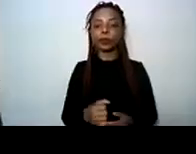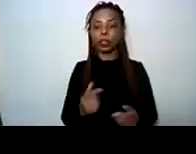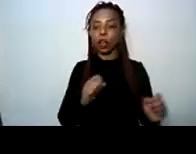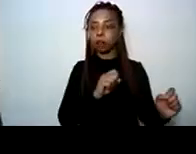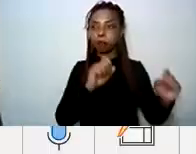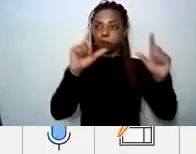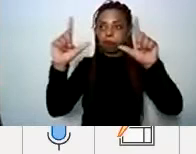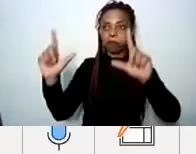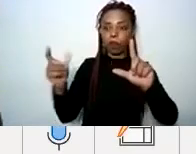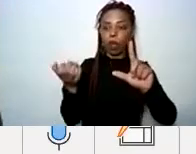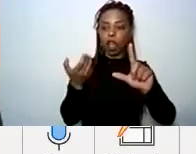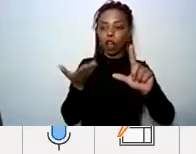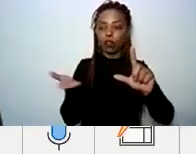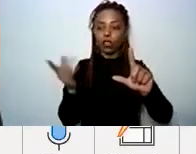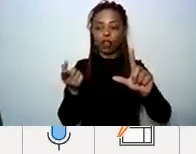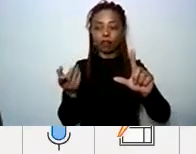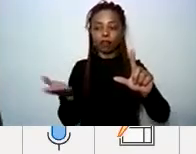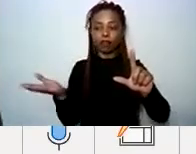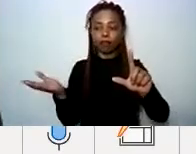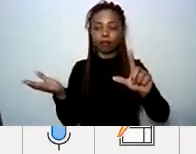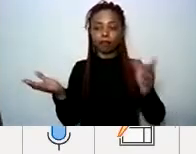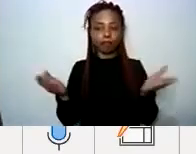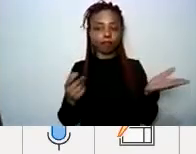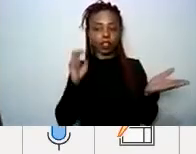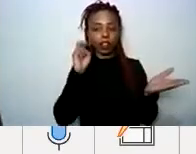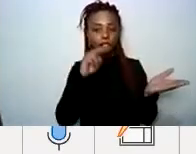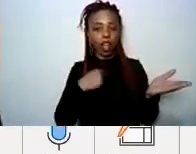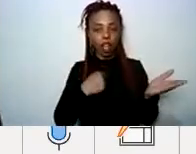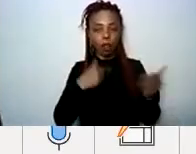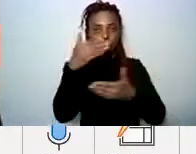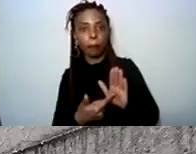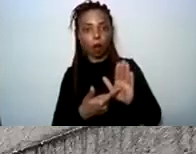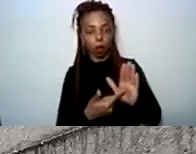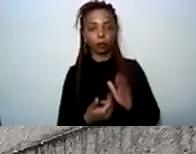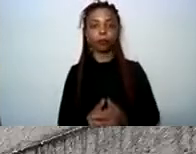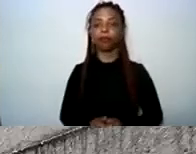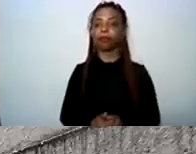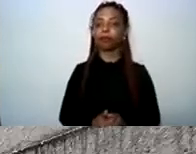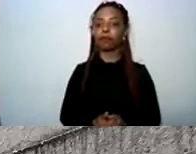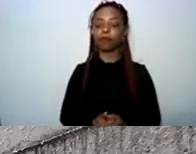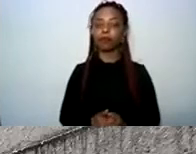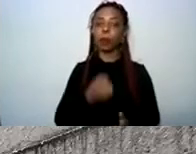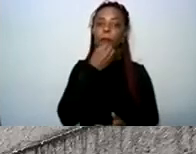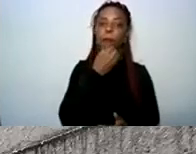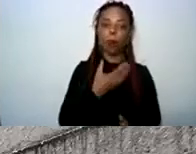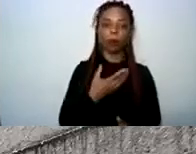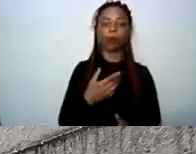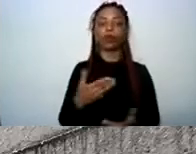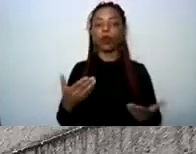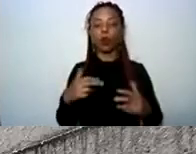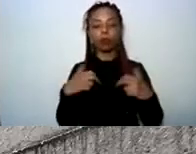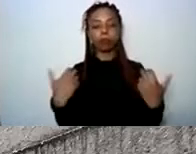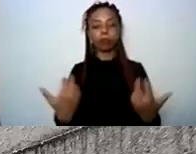vocês uma apresentação que eu desenvolvi para a Mesa Redonda. Essa Mesa Redonda, né,